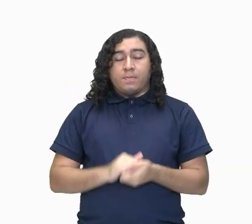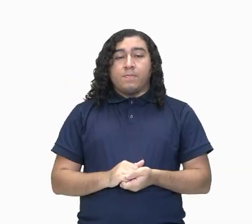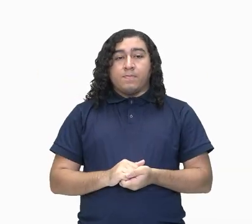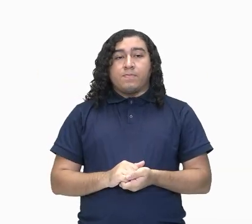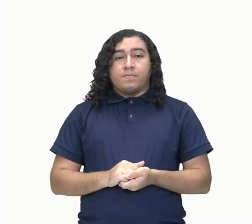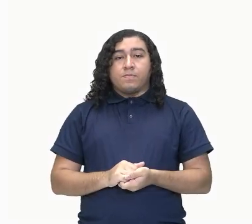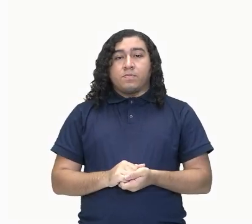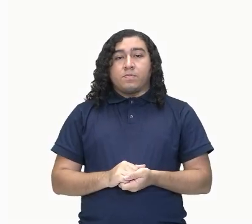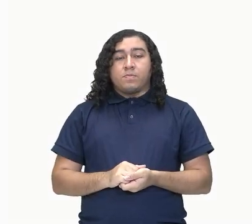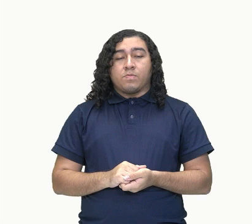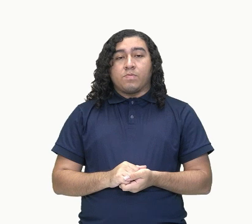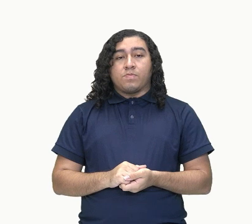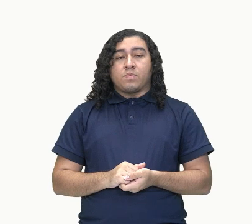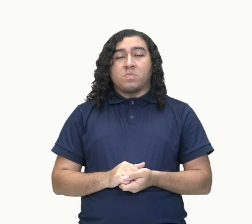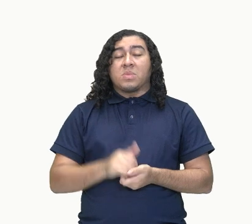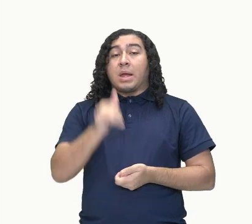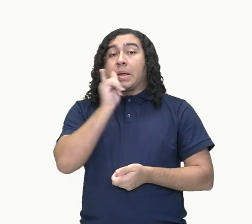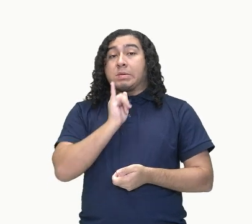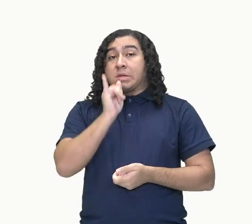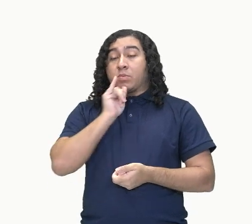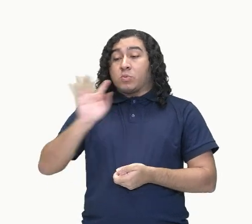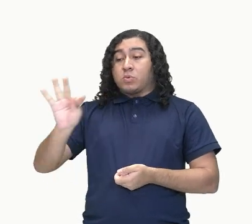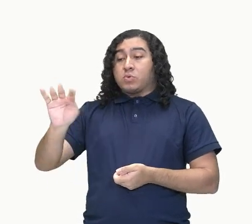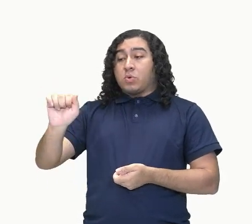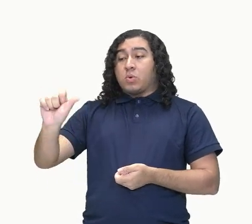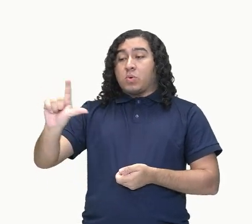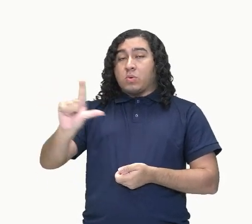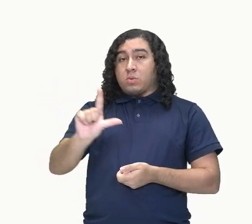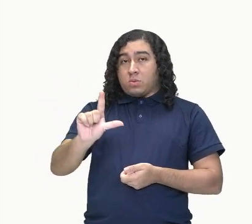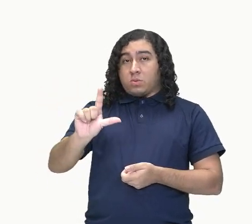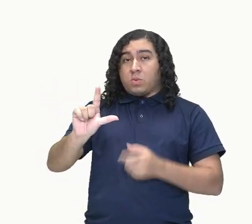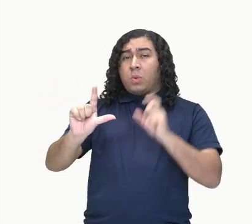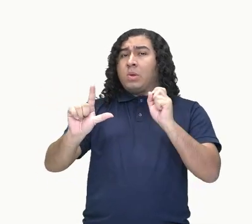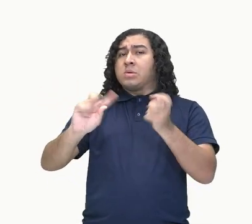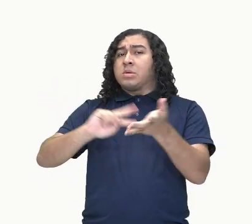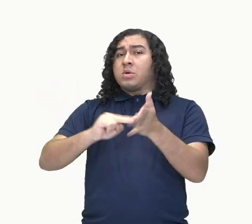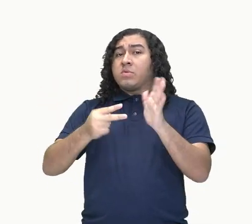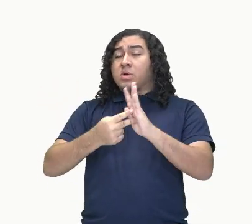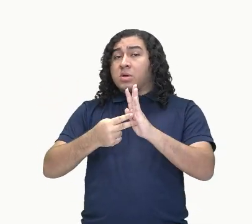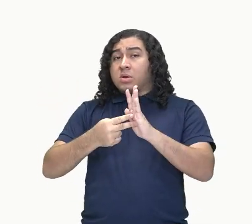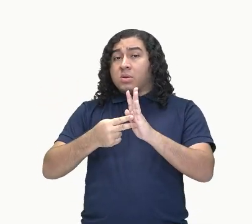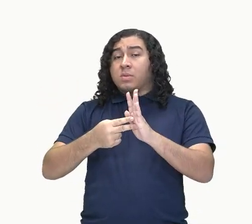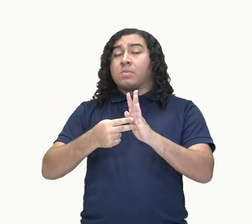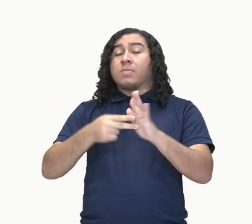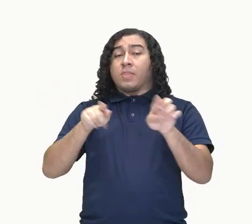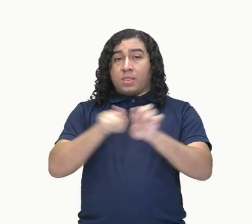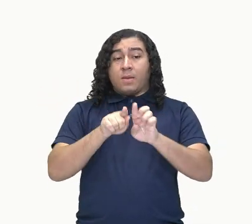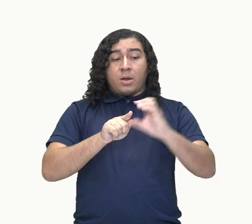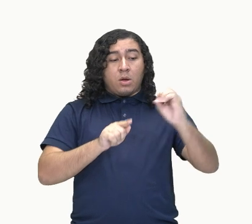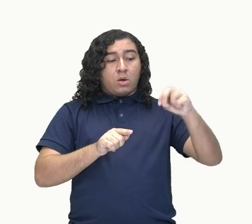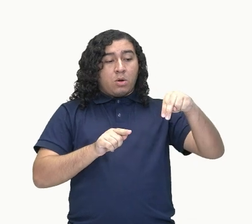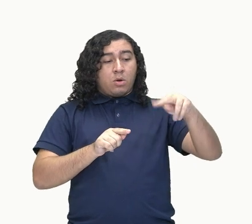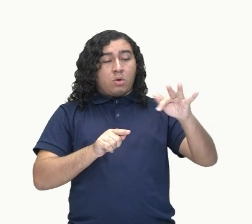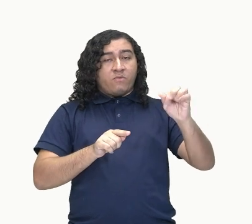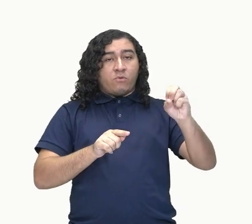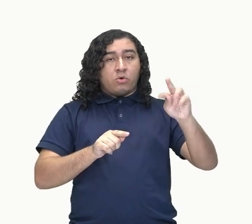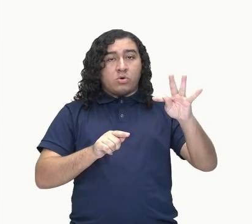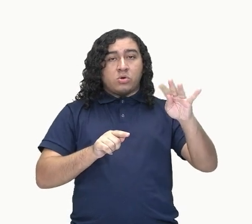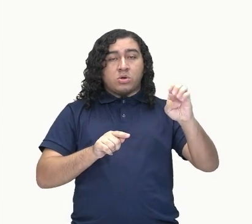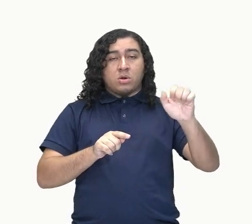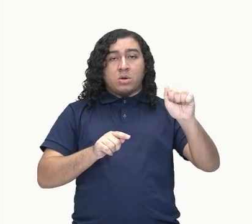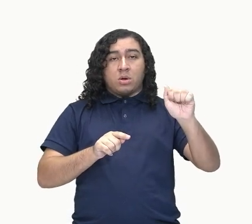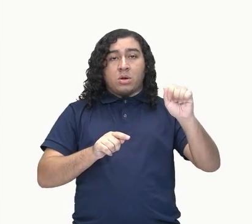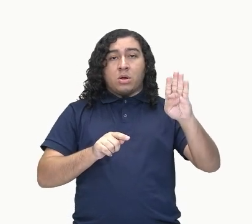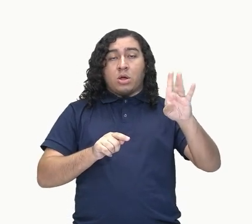Então eu tenho aqui, por exemplo, tall e comfortable. Tall é um